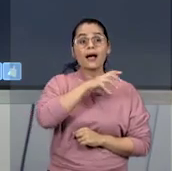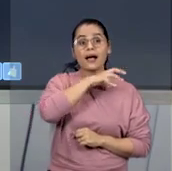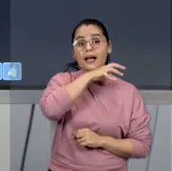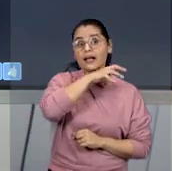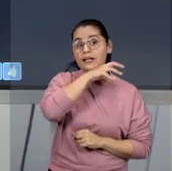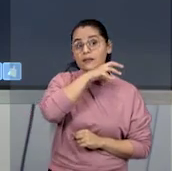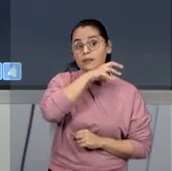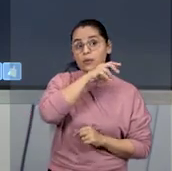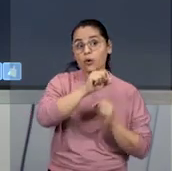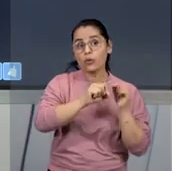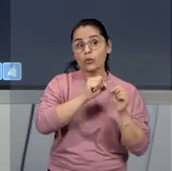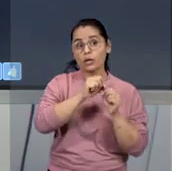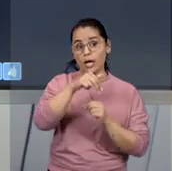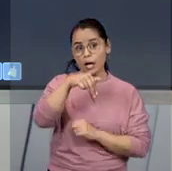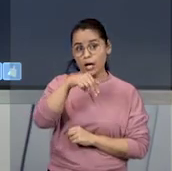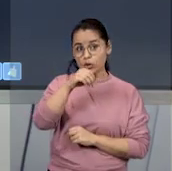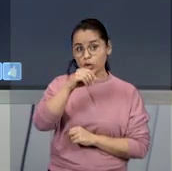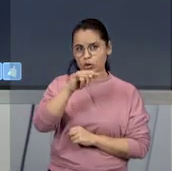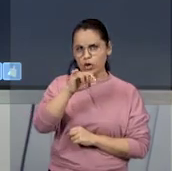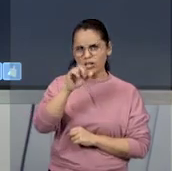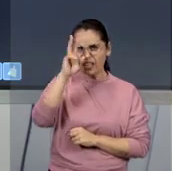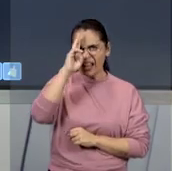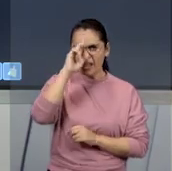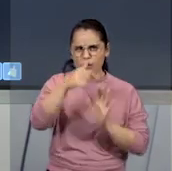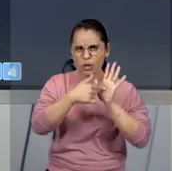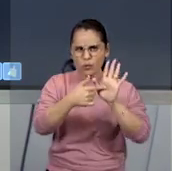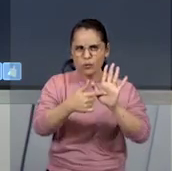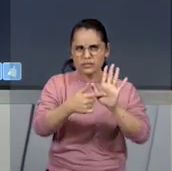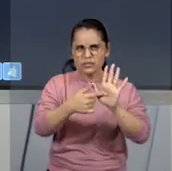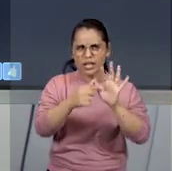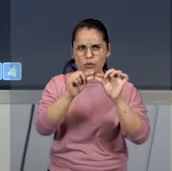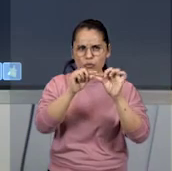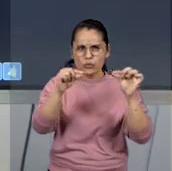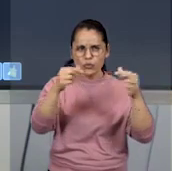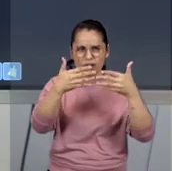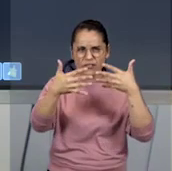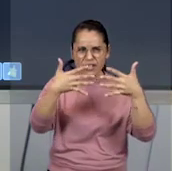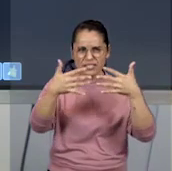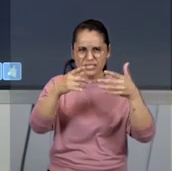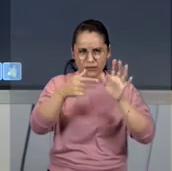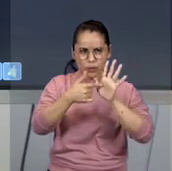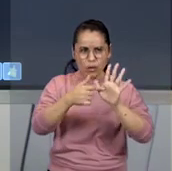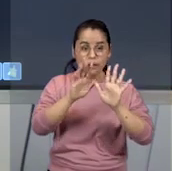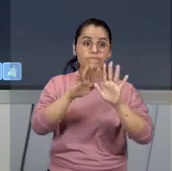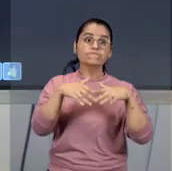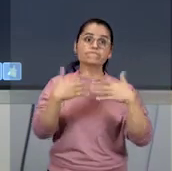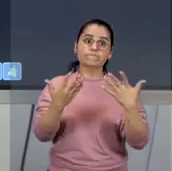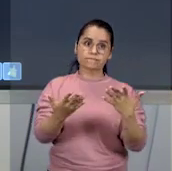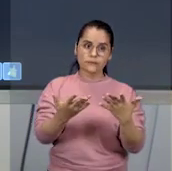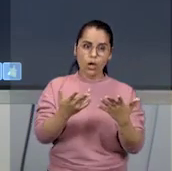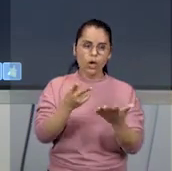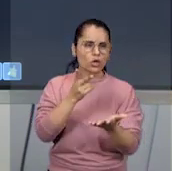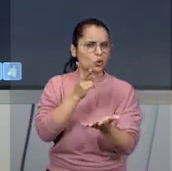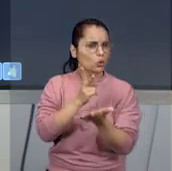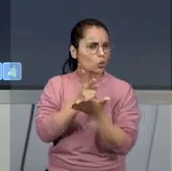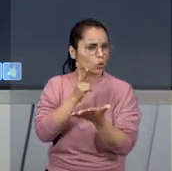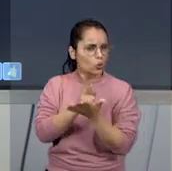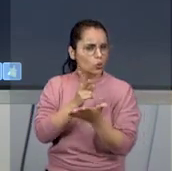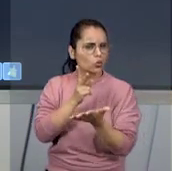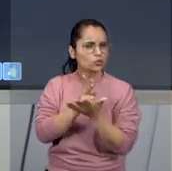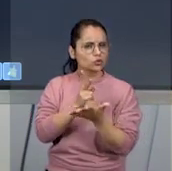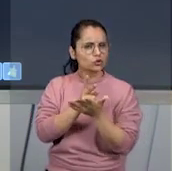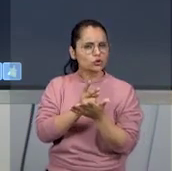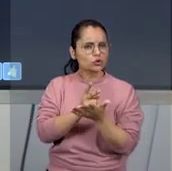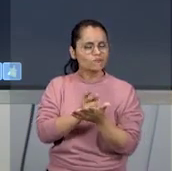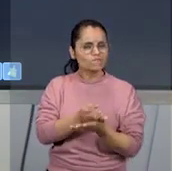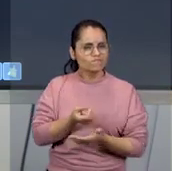a notocorda, lembra que eu mostrei para vocês, aquele bastão flexível? Ele persiste a